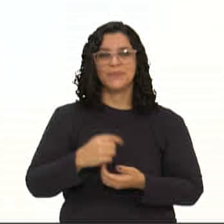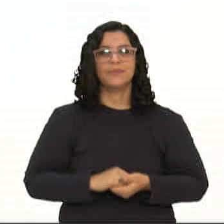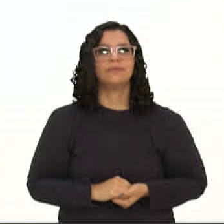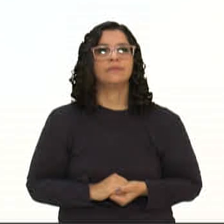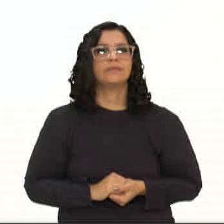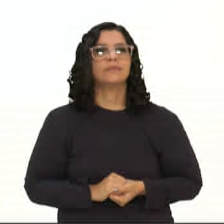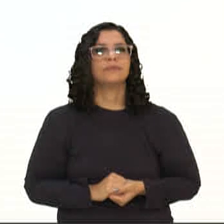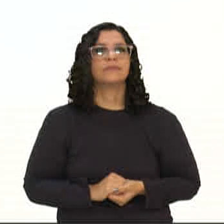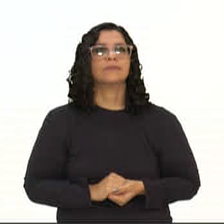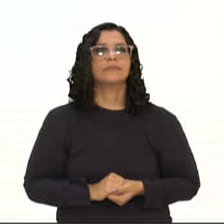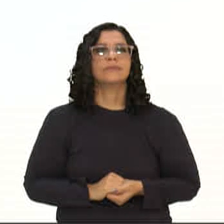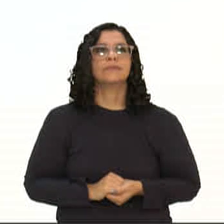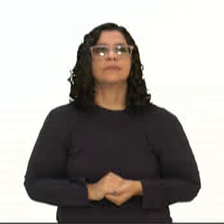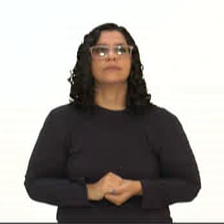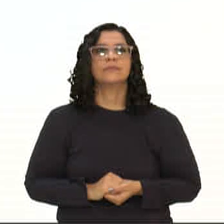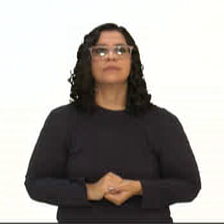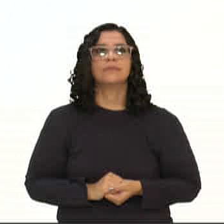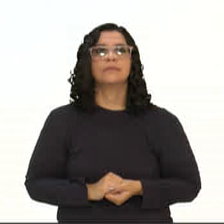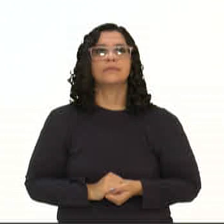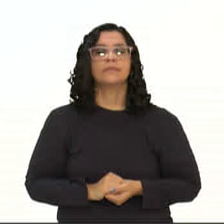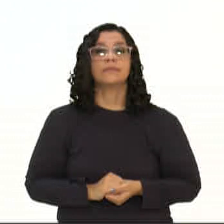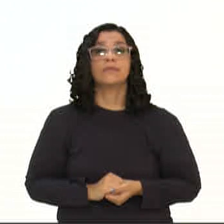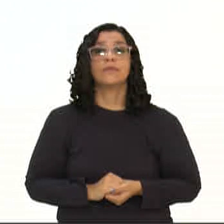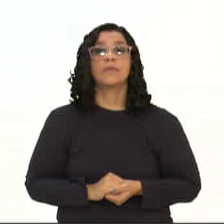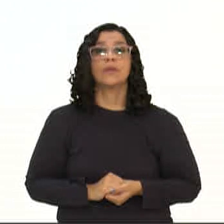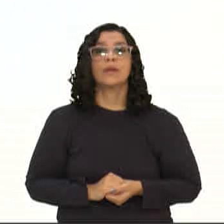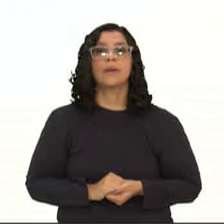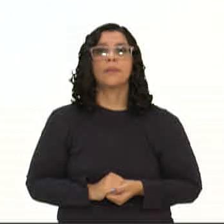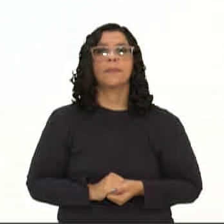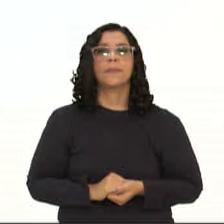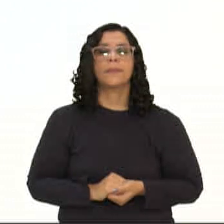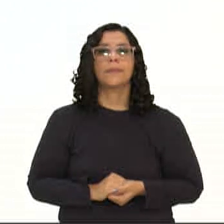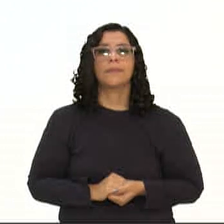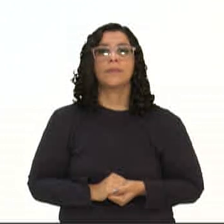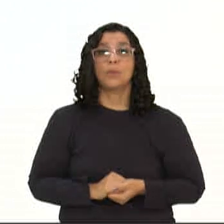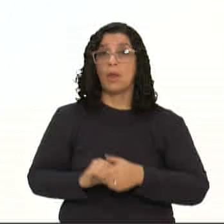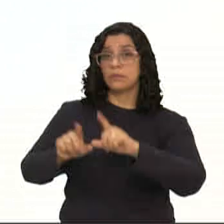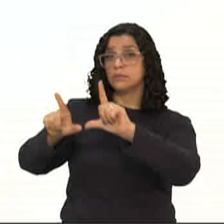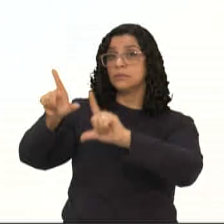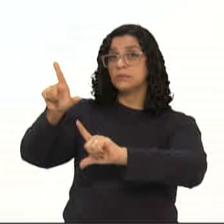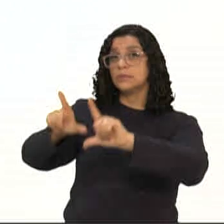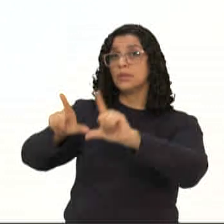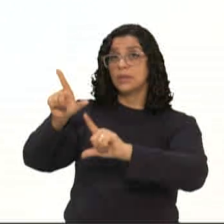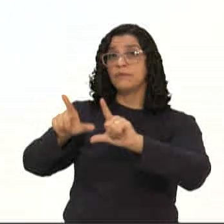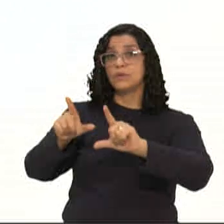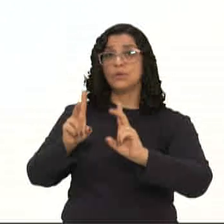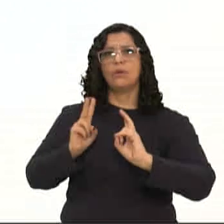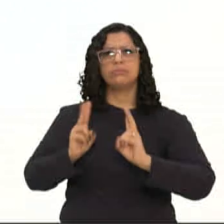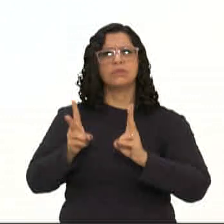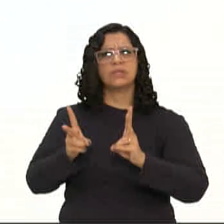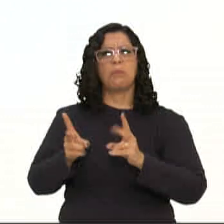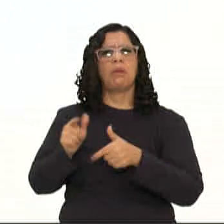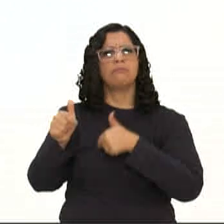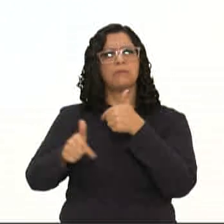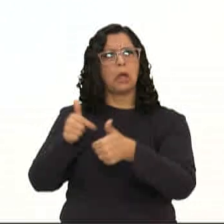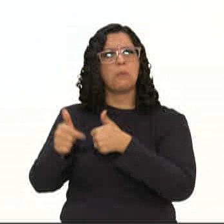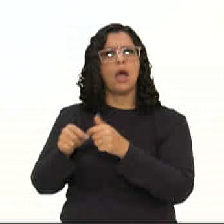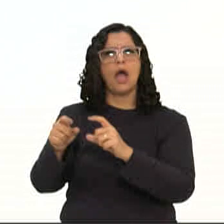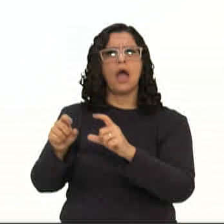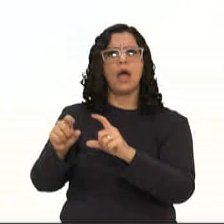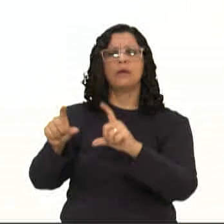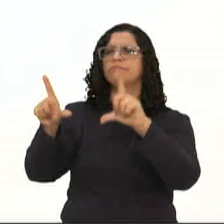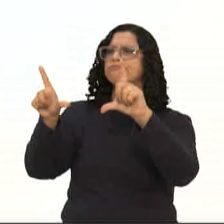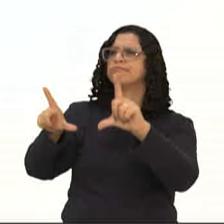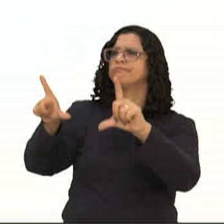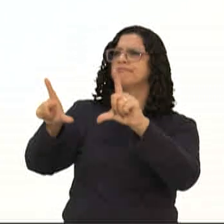primeiro exercício da aula de hoje. Vamos ver aqui. Um televisor é mantido em funcionamento durante